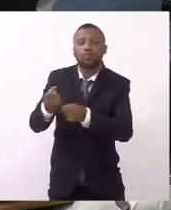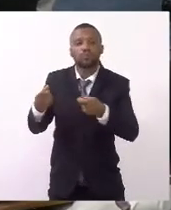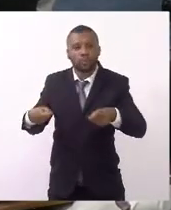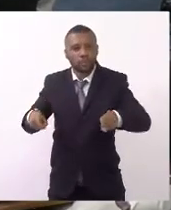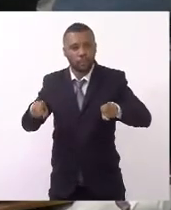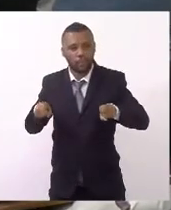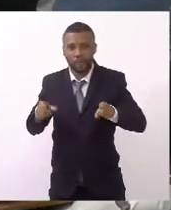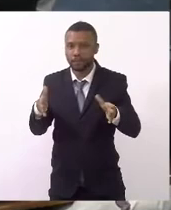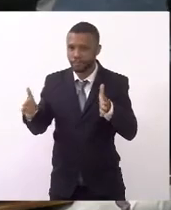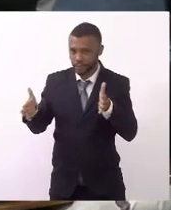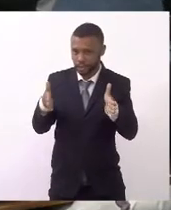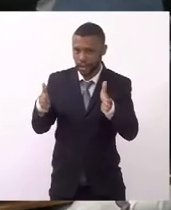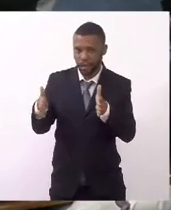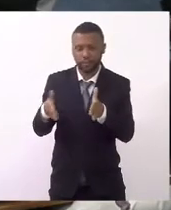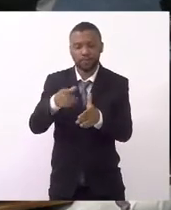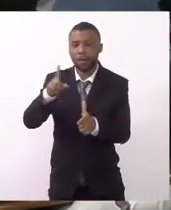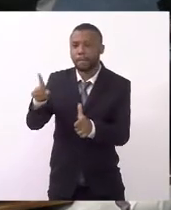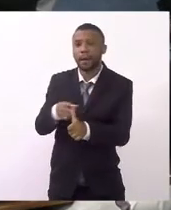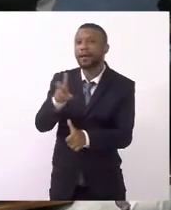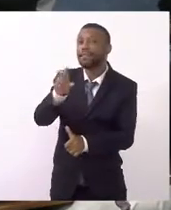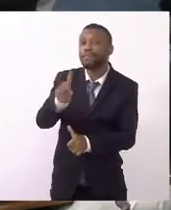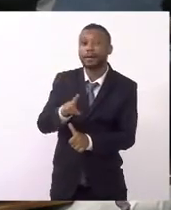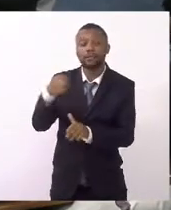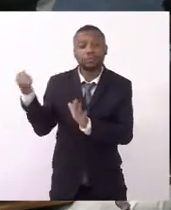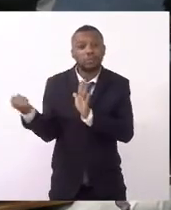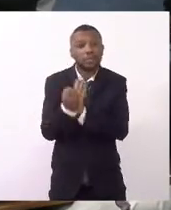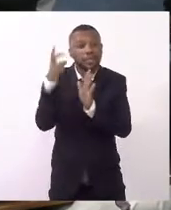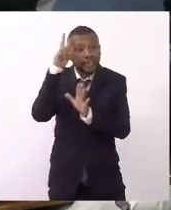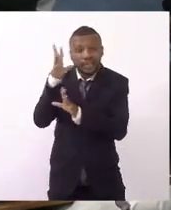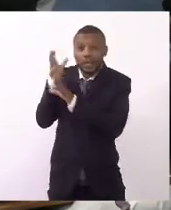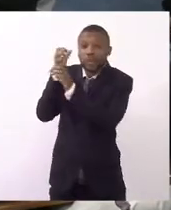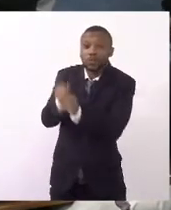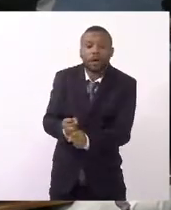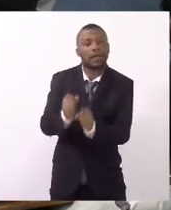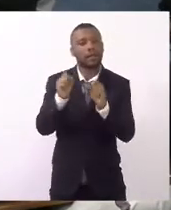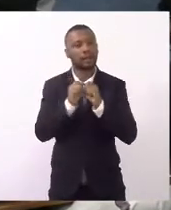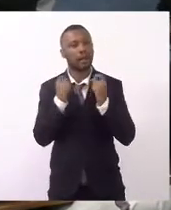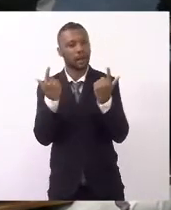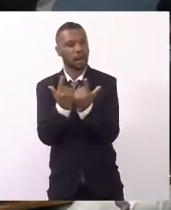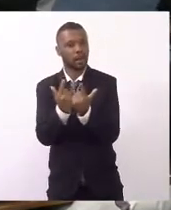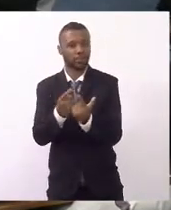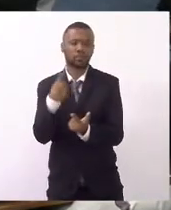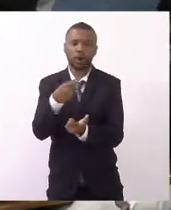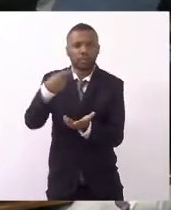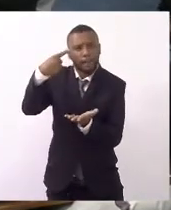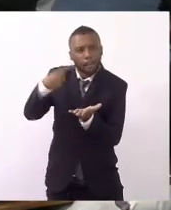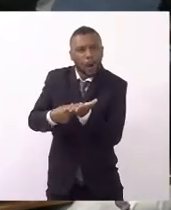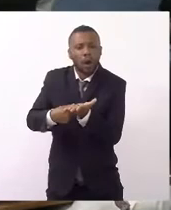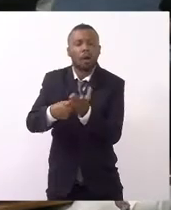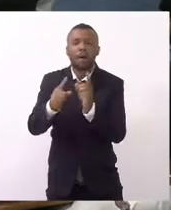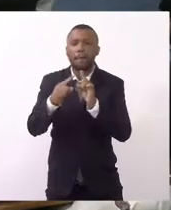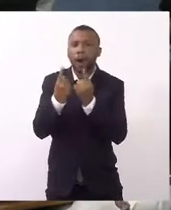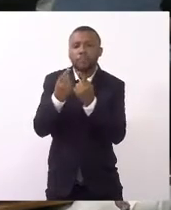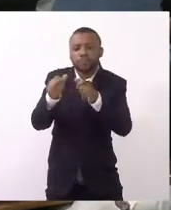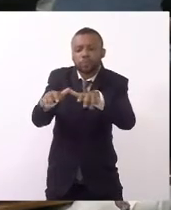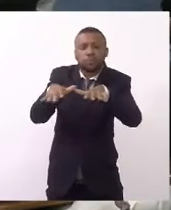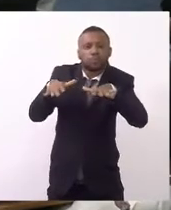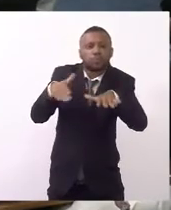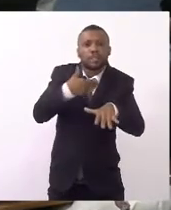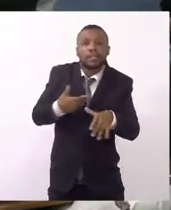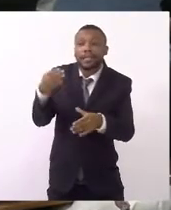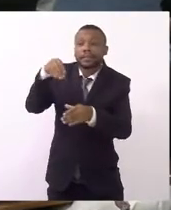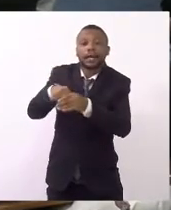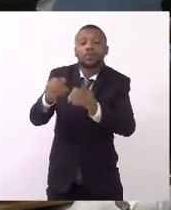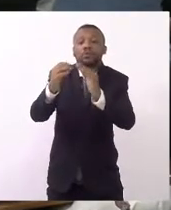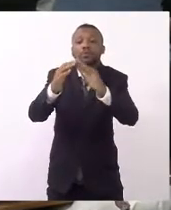mandar tanta quando pela primeira vez na história desta casa fizemos uma audiência pública dentro de um